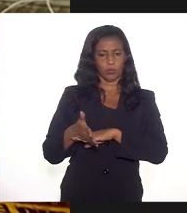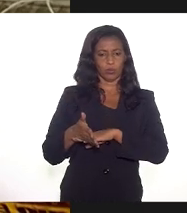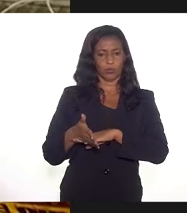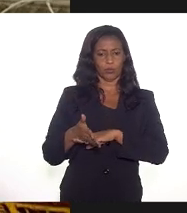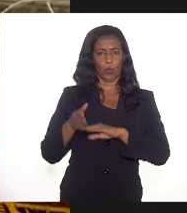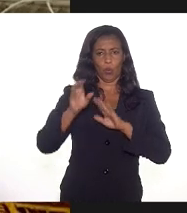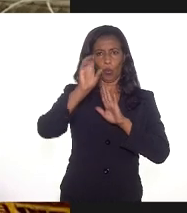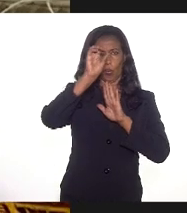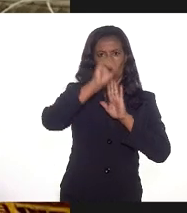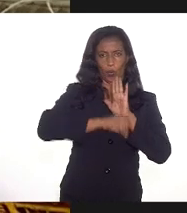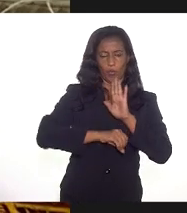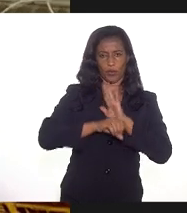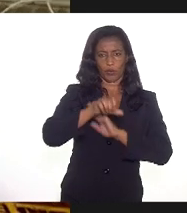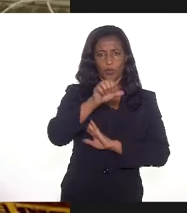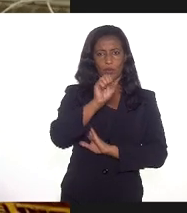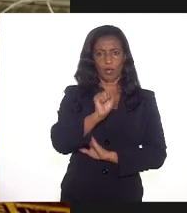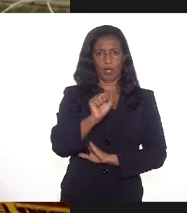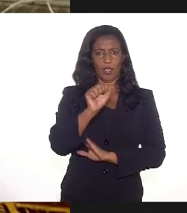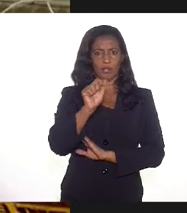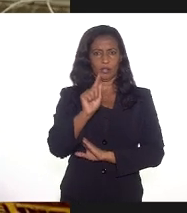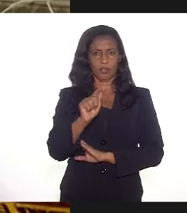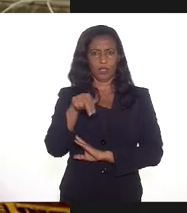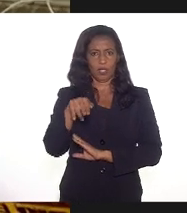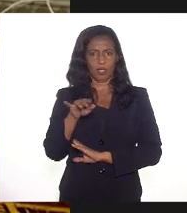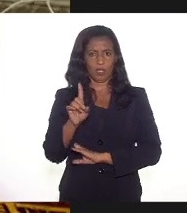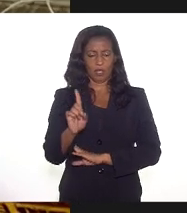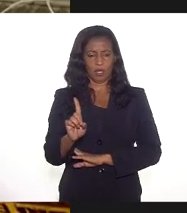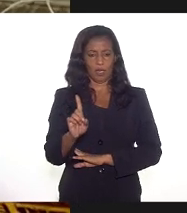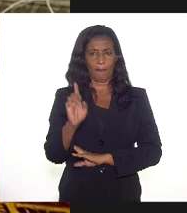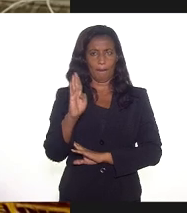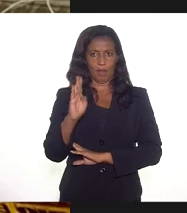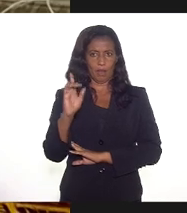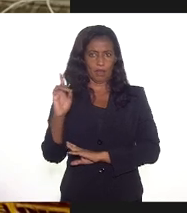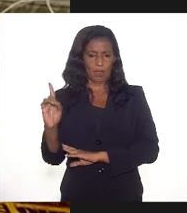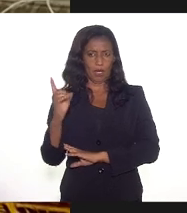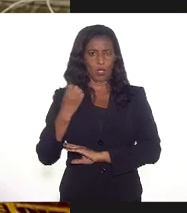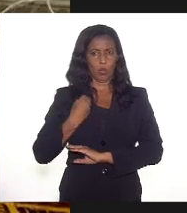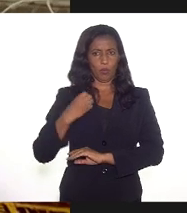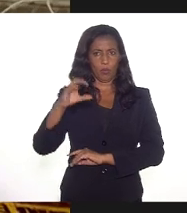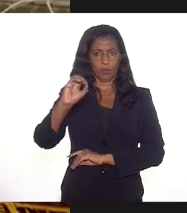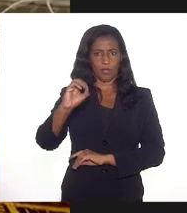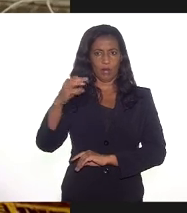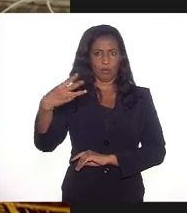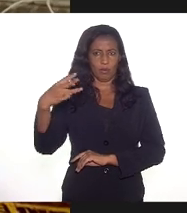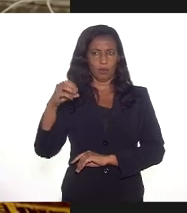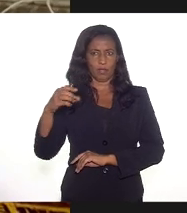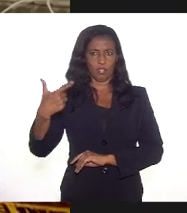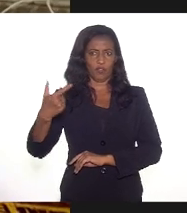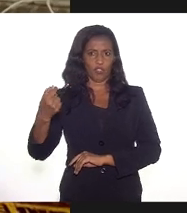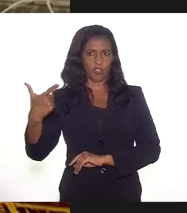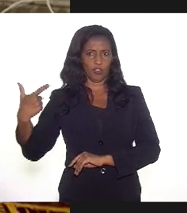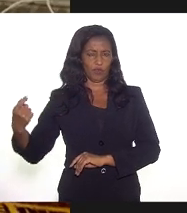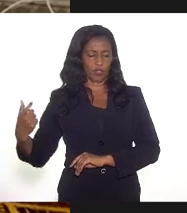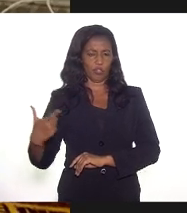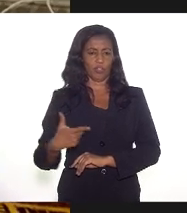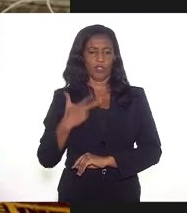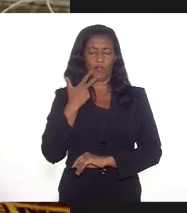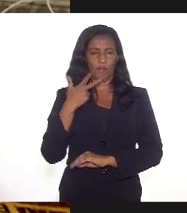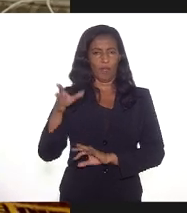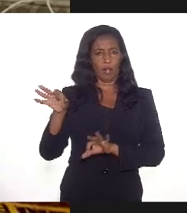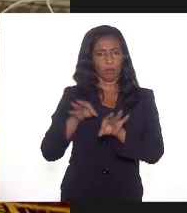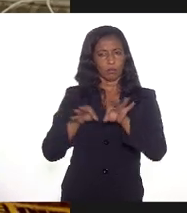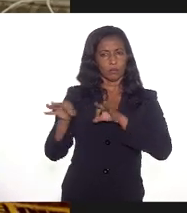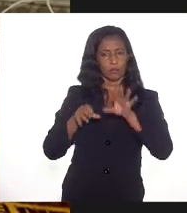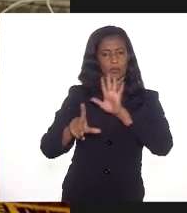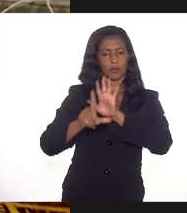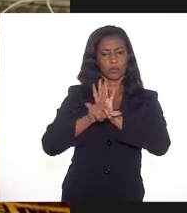ofício SGMD, BD, número 030 de 2020, que trata do projeto de